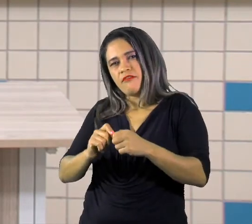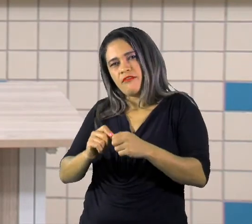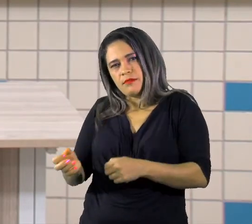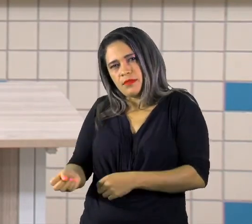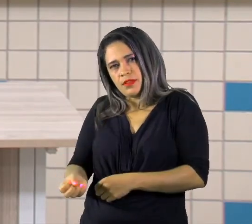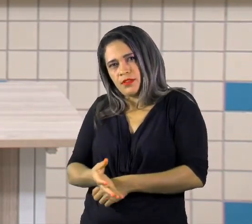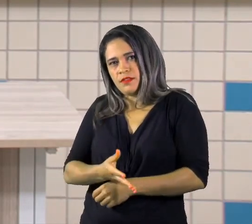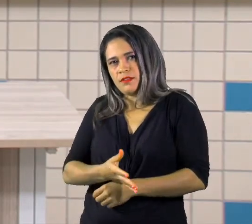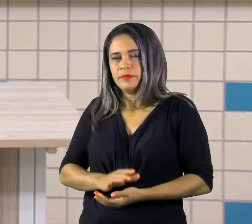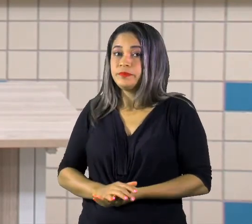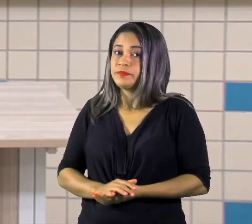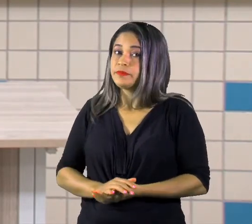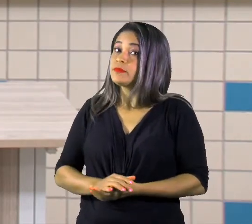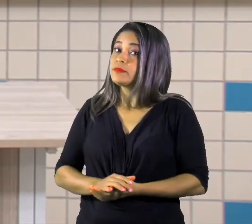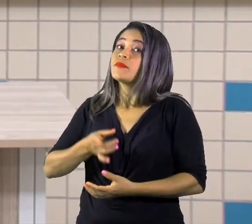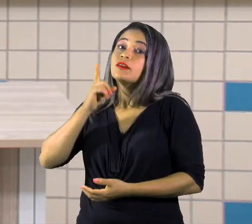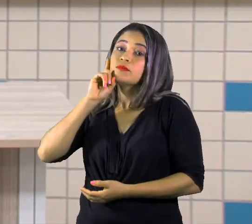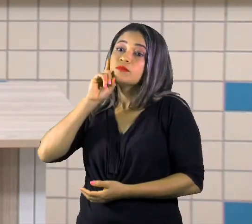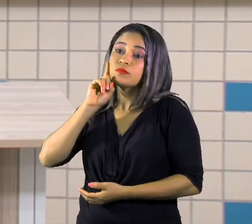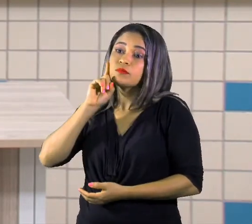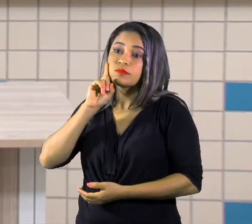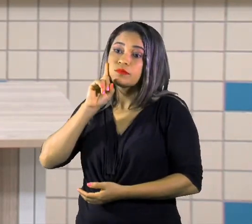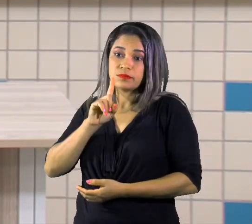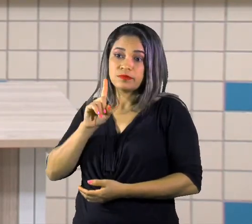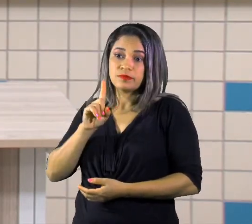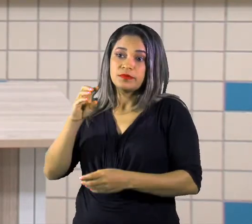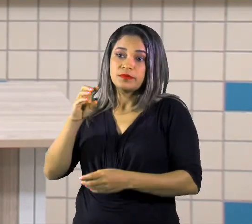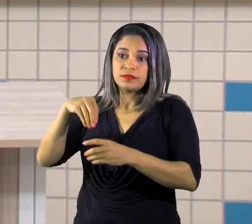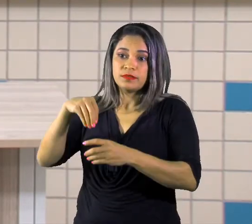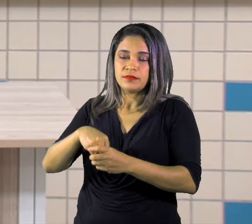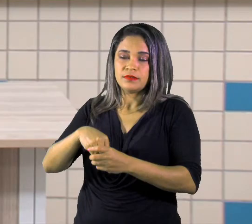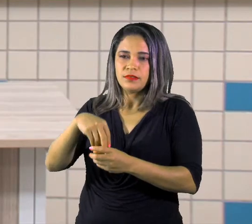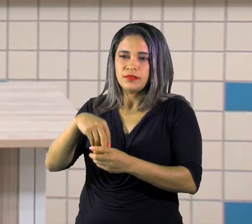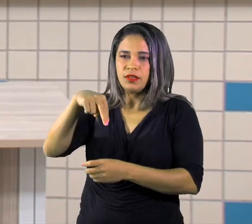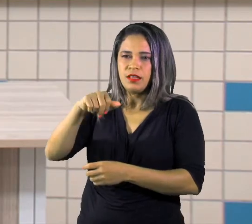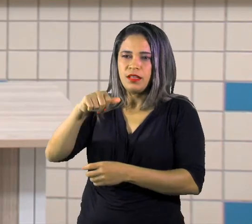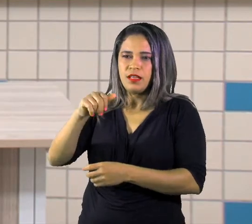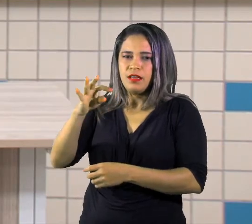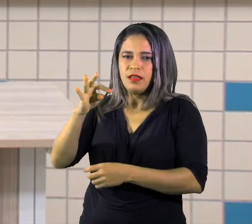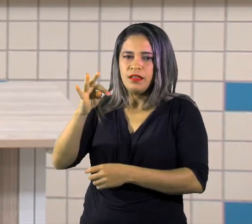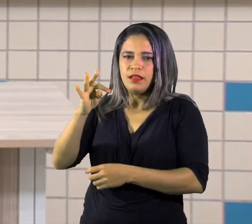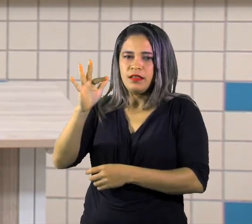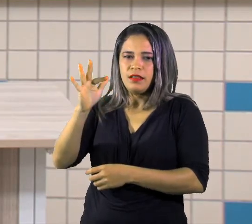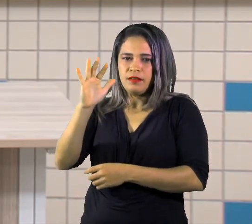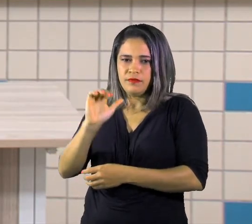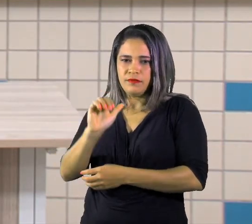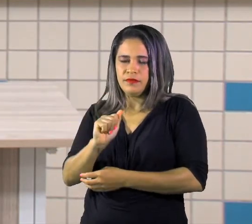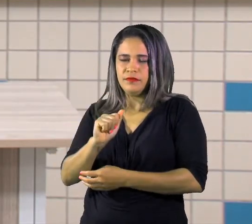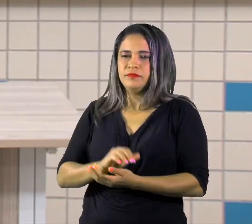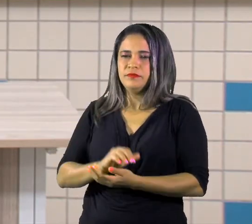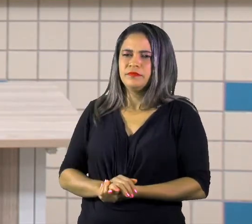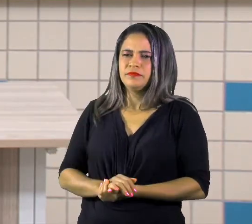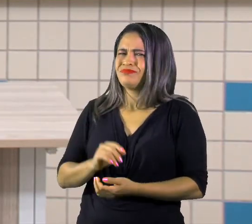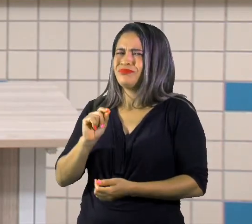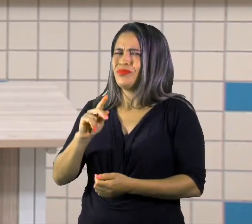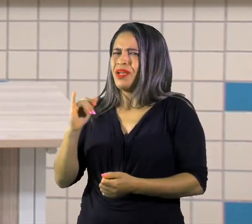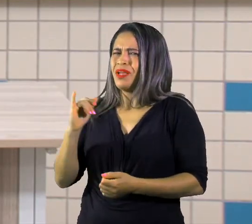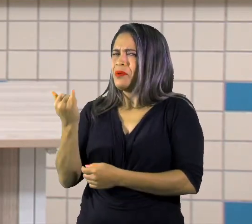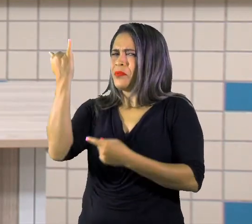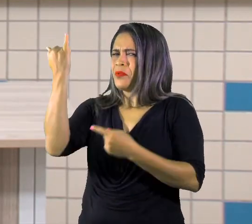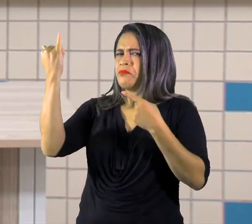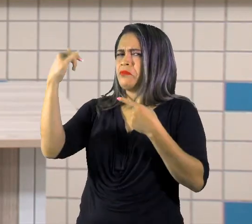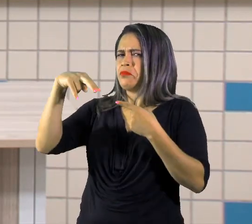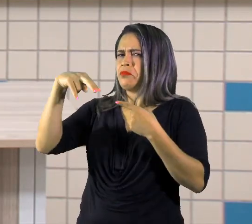Estados Unidos ele faz parte do NAFTA, lembra? Que é o Acordo de Livre Comércio da América do Norte. Por que o NAFTA é importante?